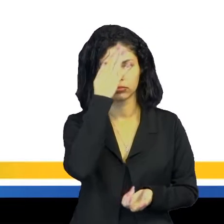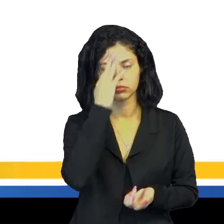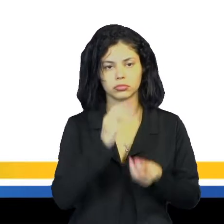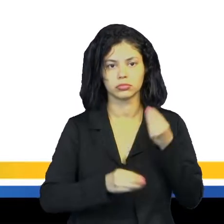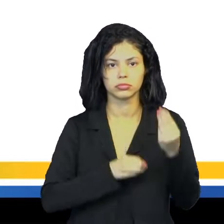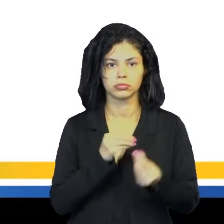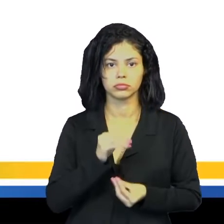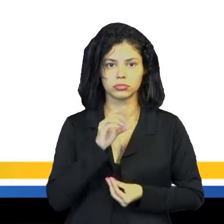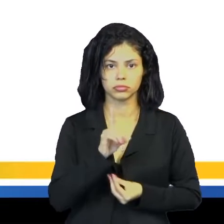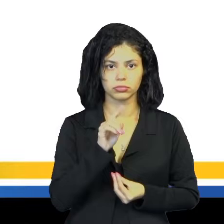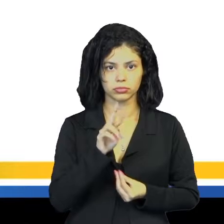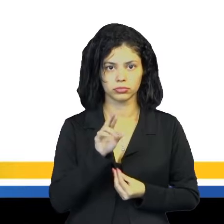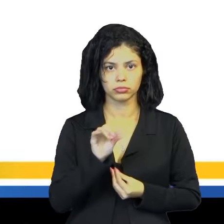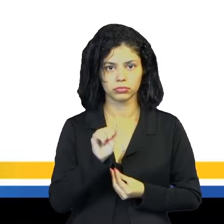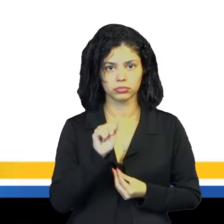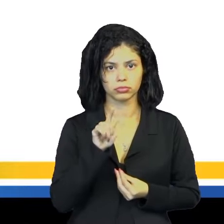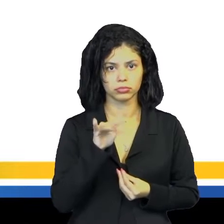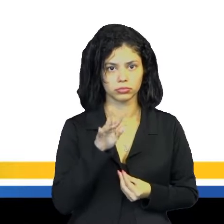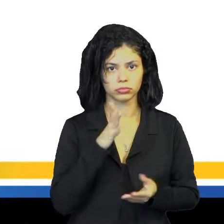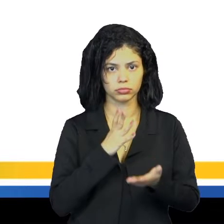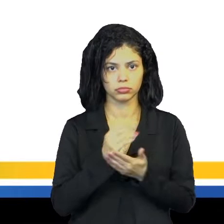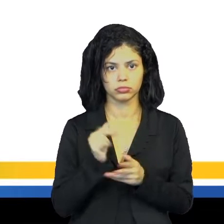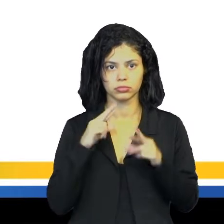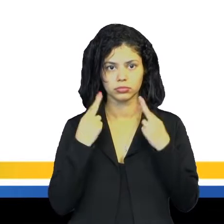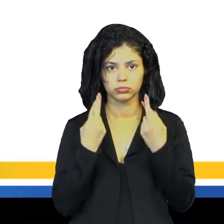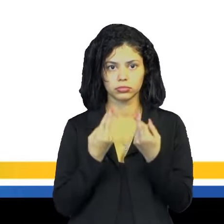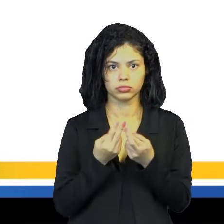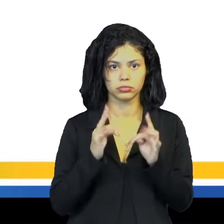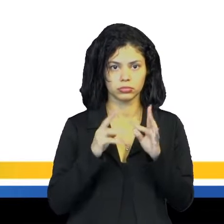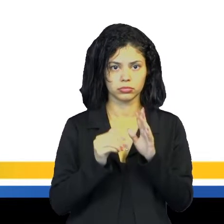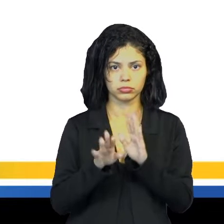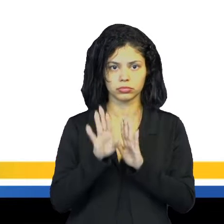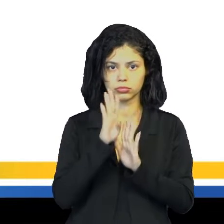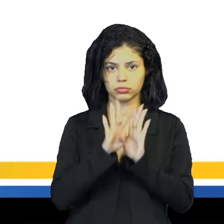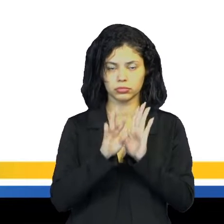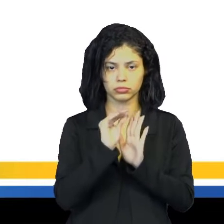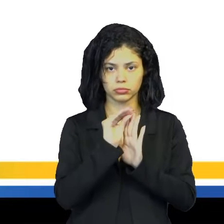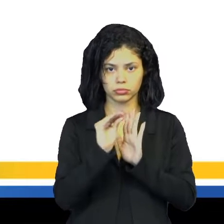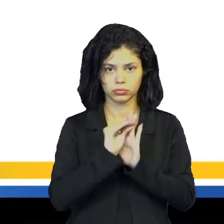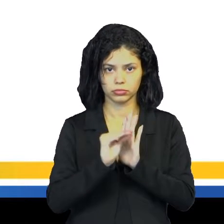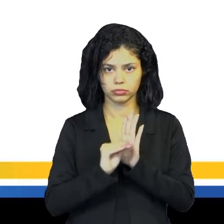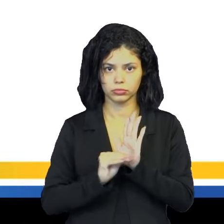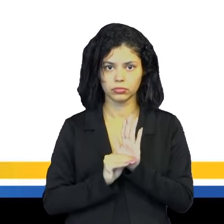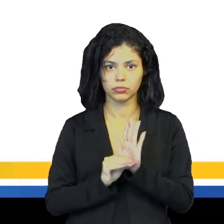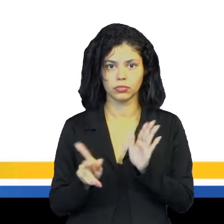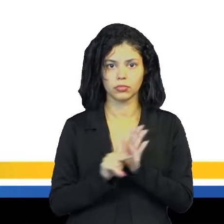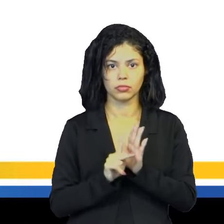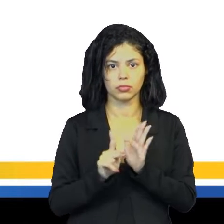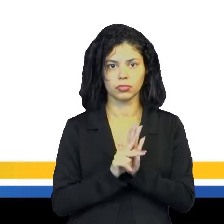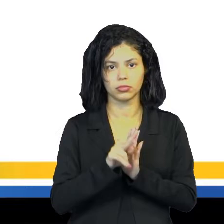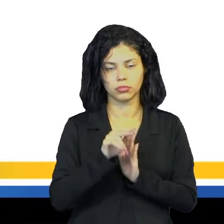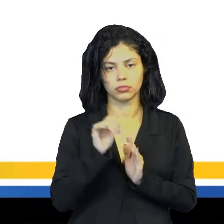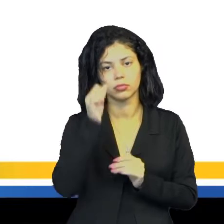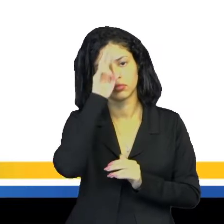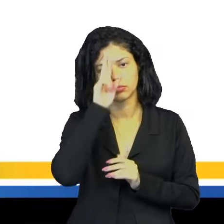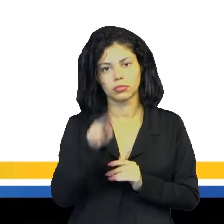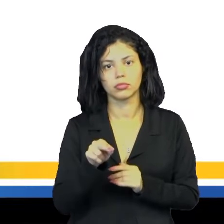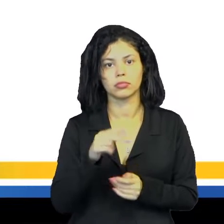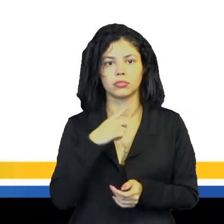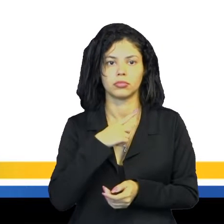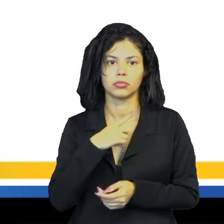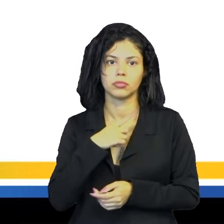Filósofos como Diderot e D'Alembert buscaram reunir todo o conhecimento produzido à luz da razão num